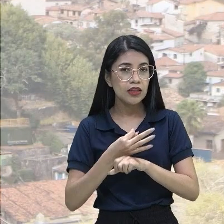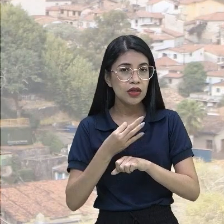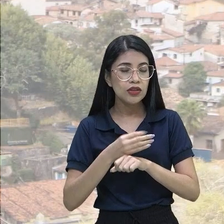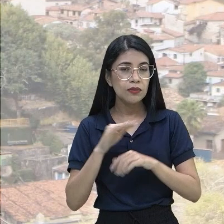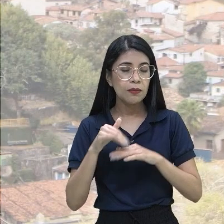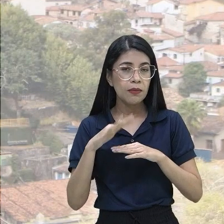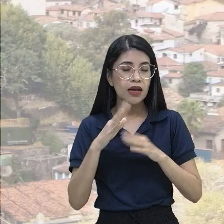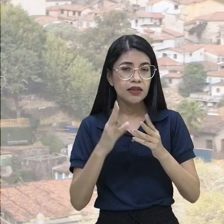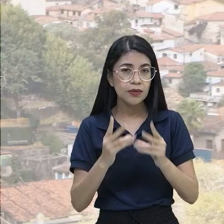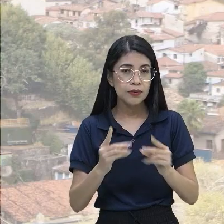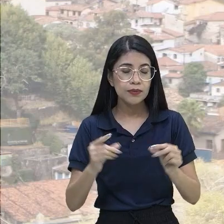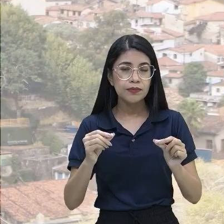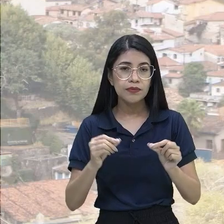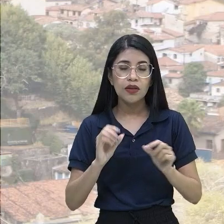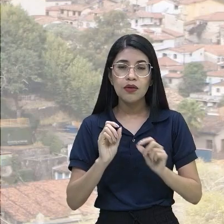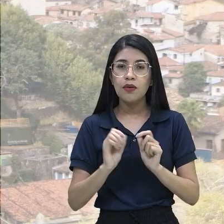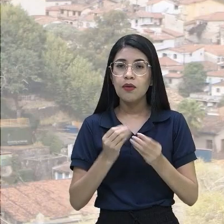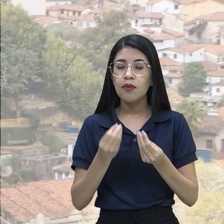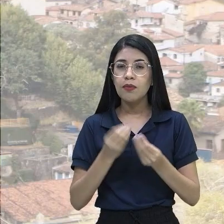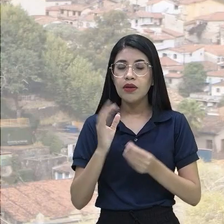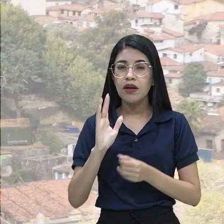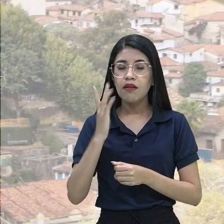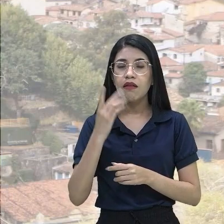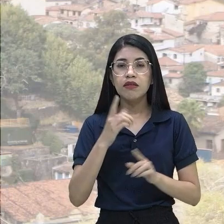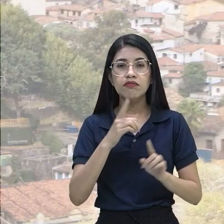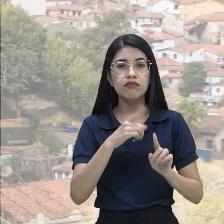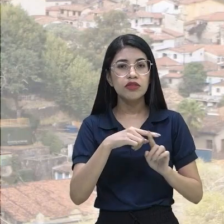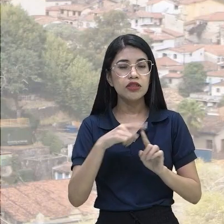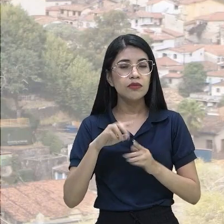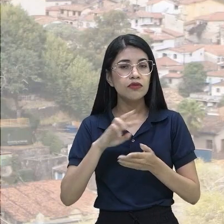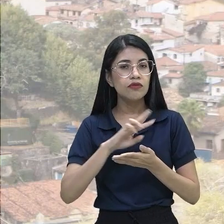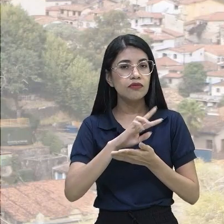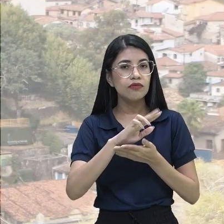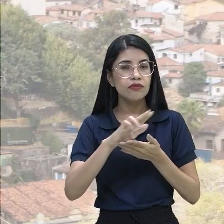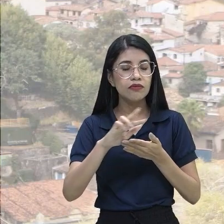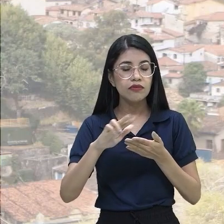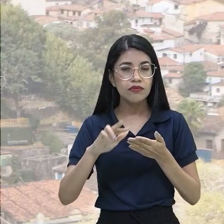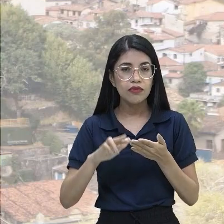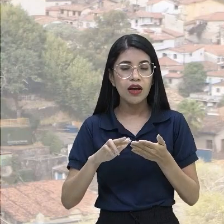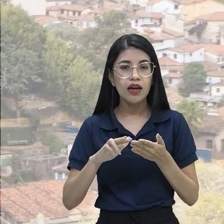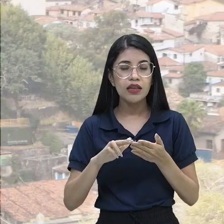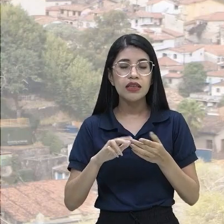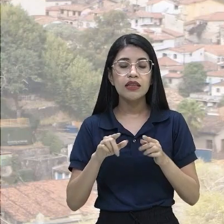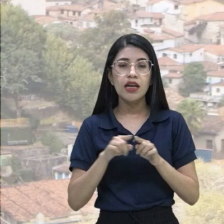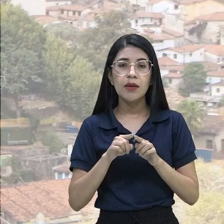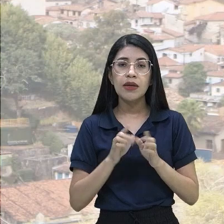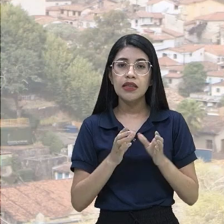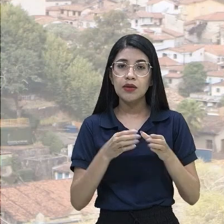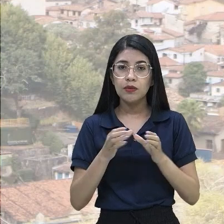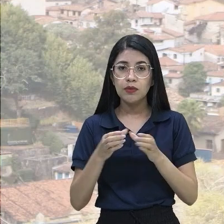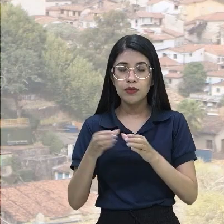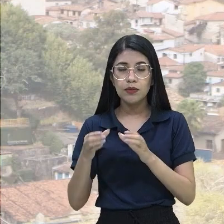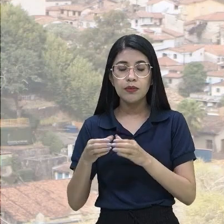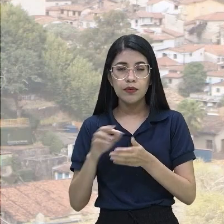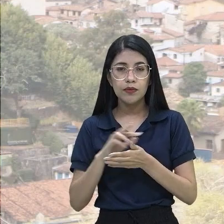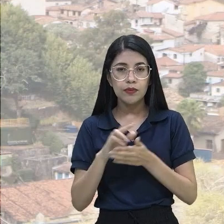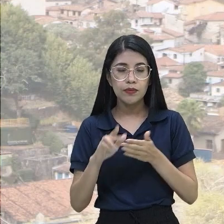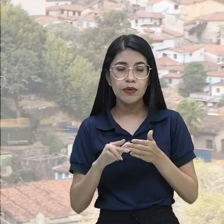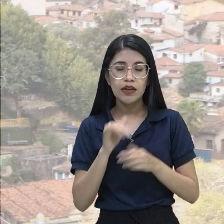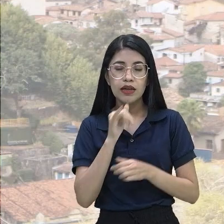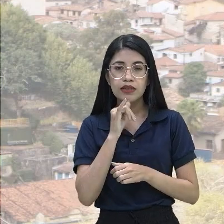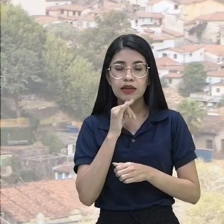erosão. Ocorrem formas variadas de relevos, e a gente já subclassifica, né? Como as áreas